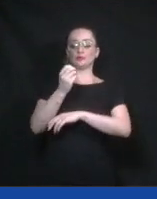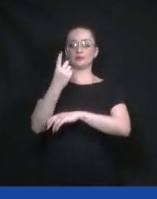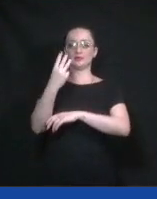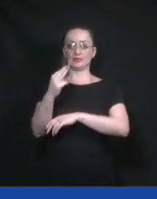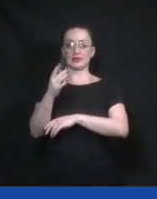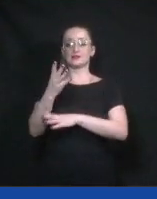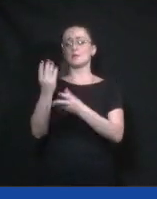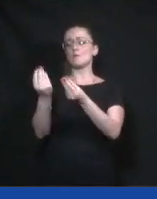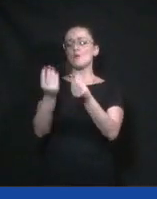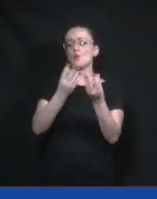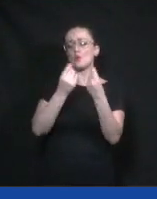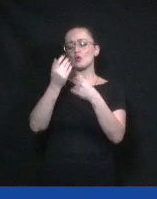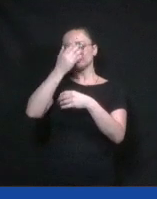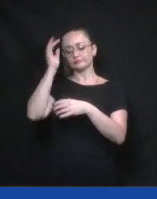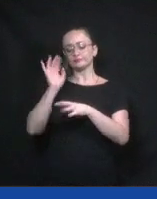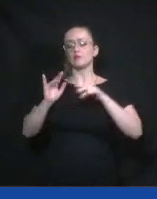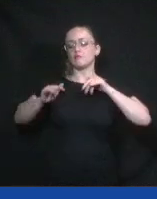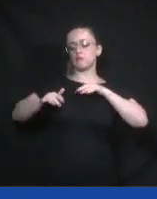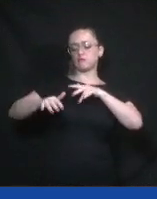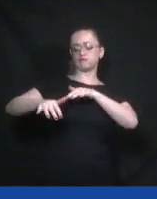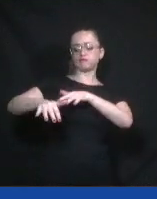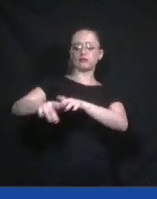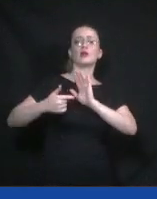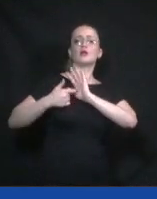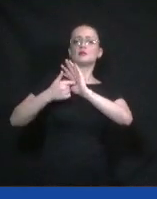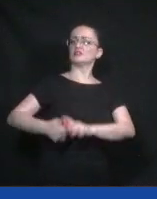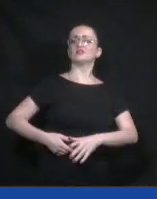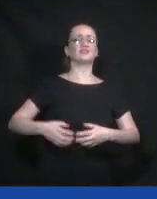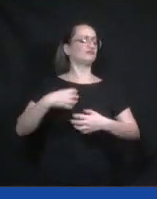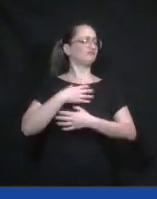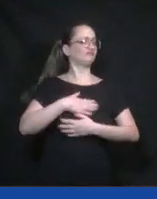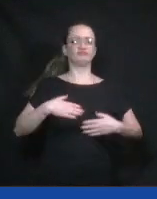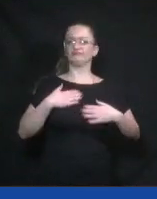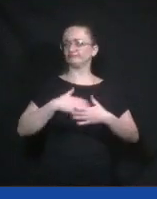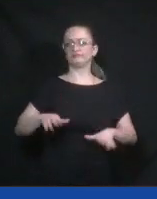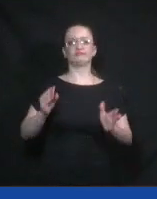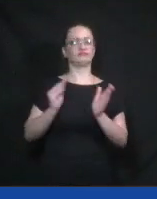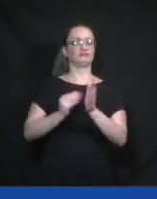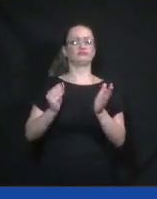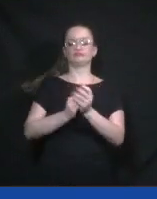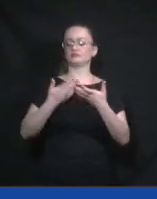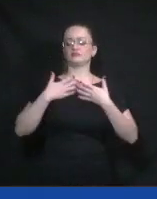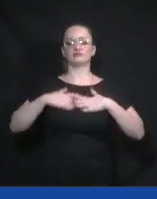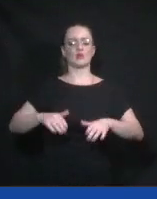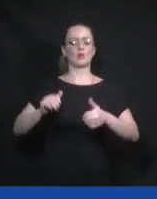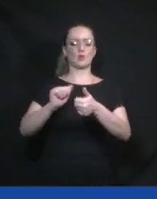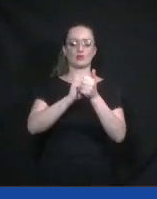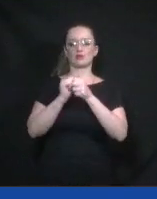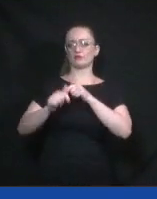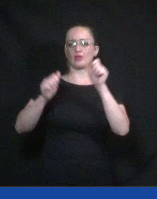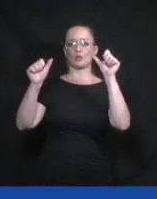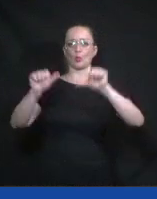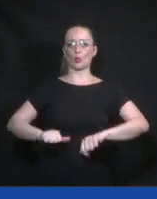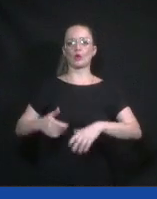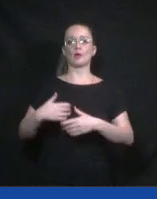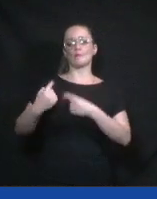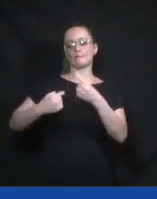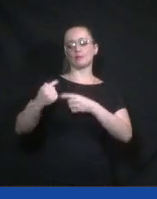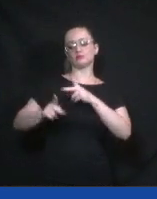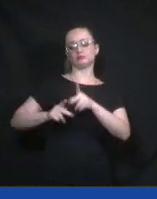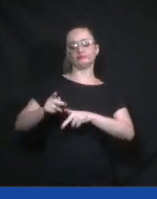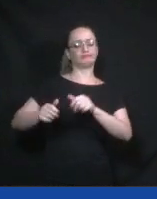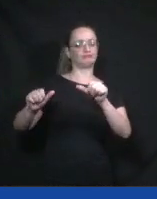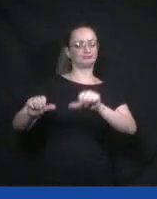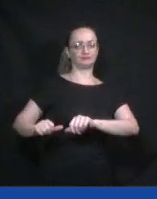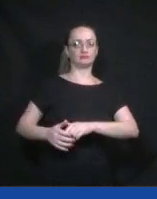vários brasileiros na rua e mostrar uma insatisfação da população com a qualidade dos nossos serviços das políticas públicas